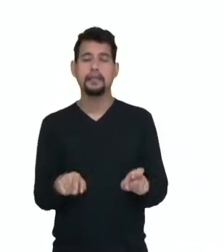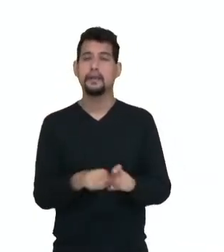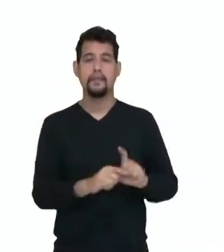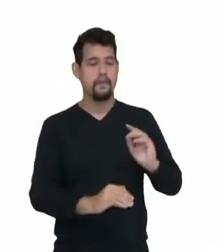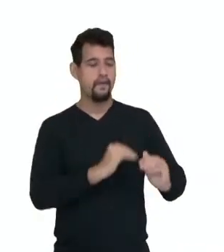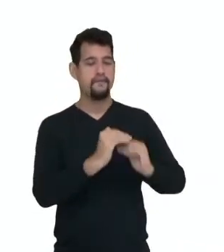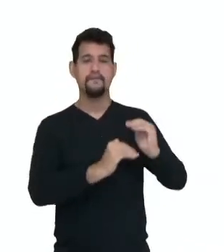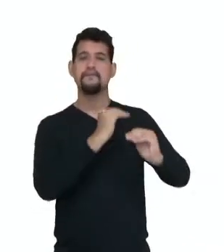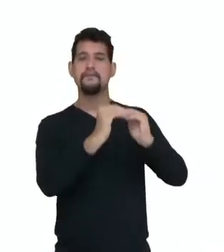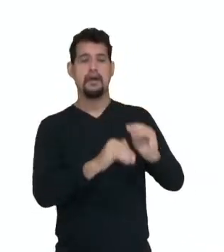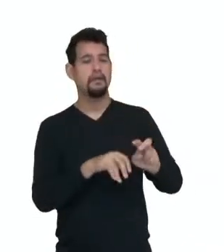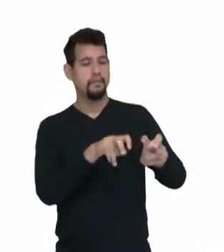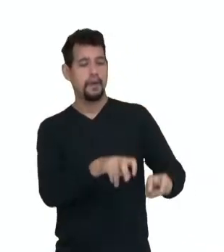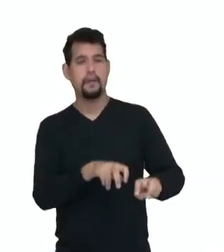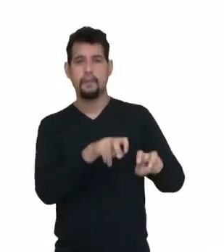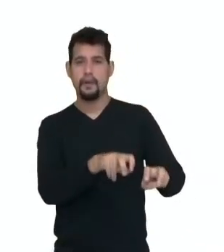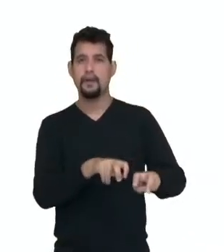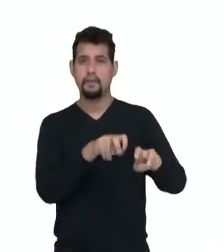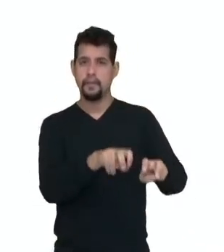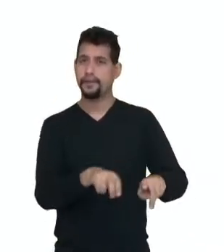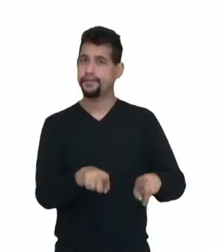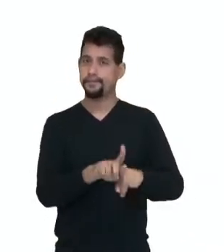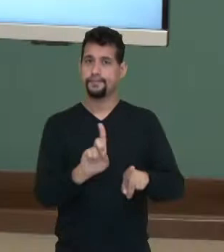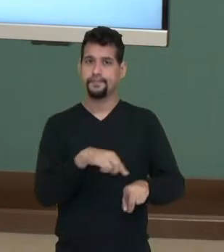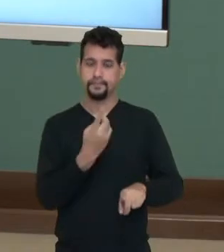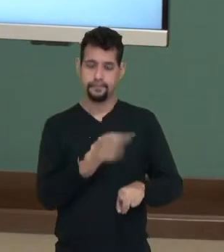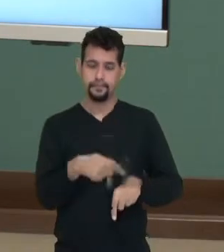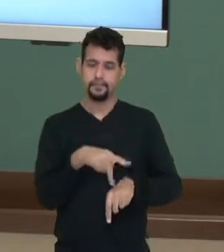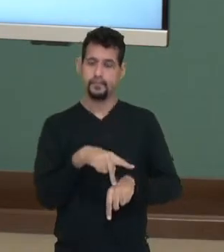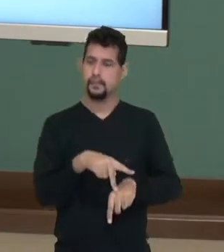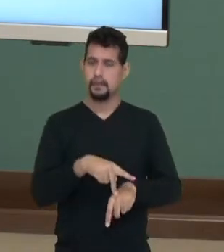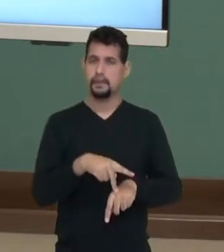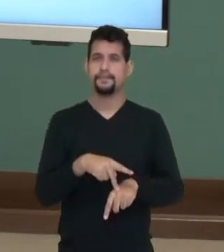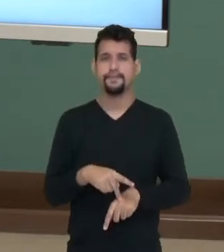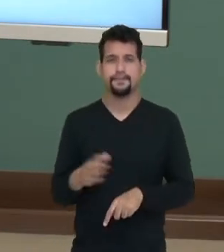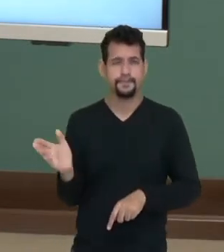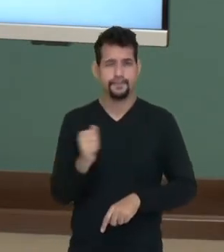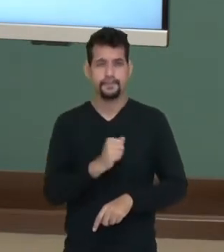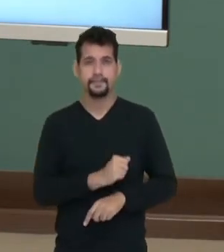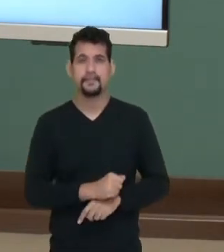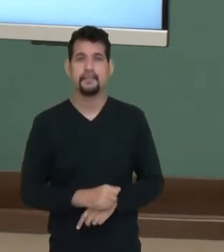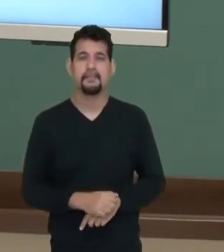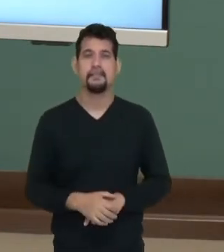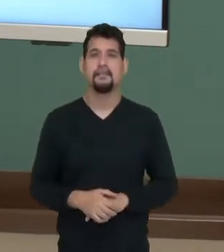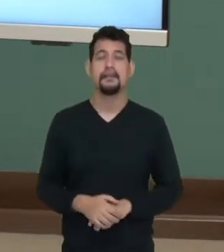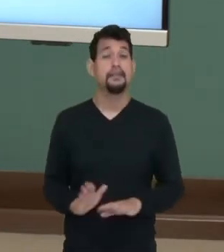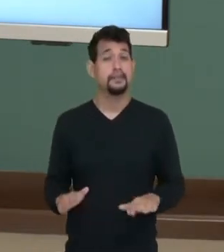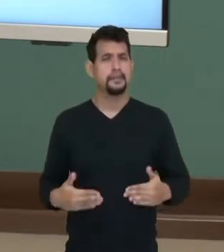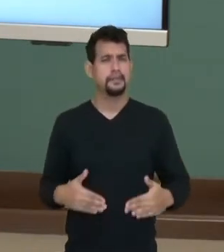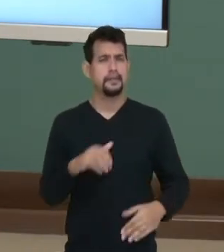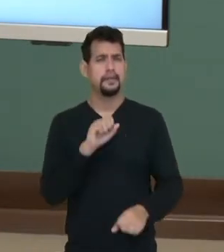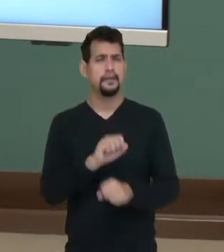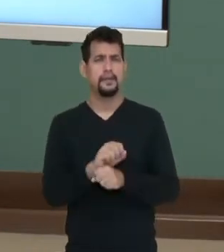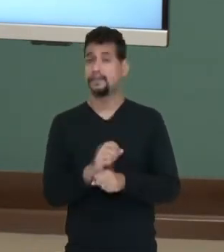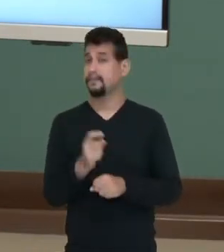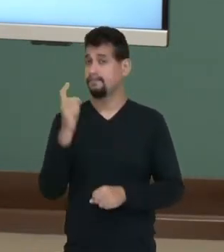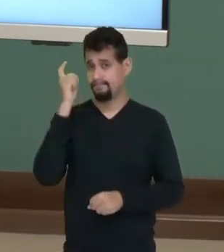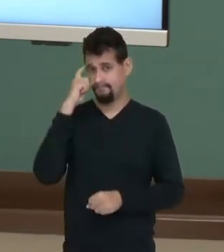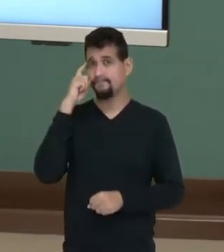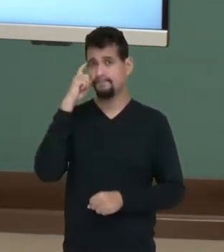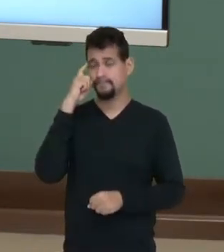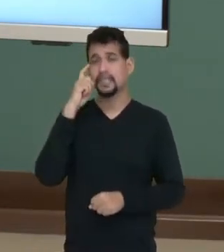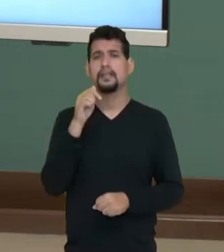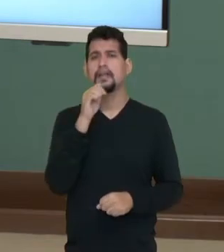da agropecuária no nosso país. Tá bom? Vamos lá. Então, para refletir, né? Não é novidade, então,